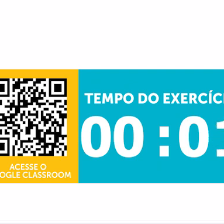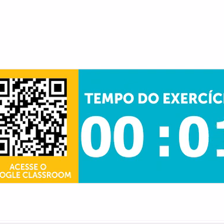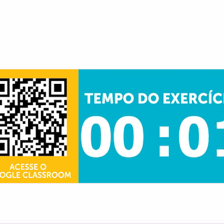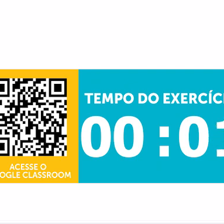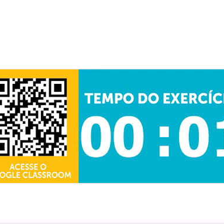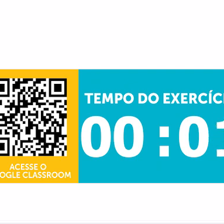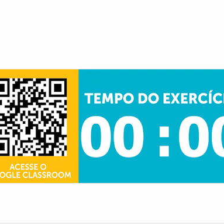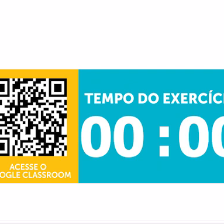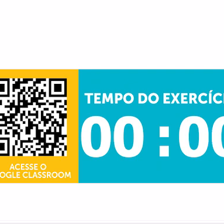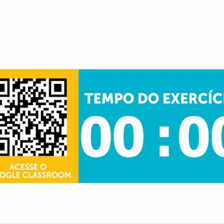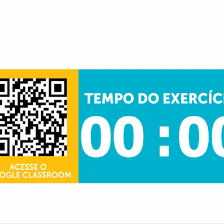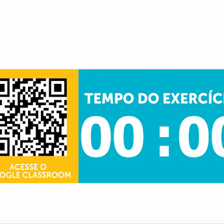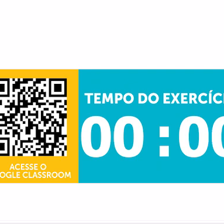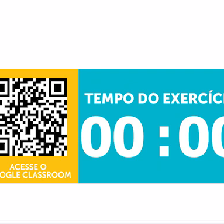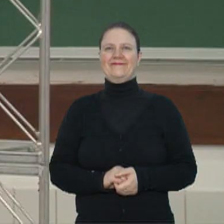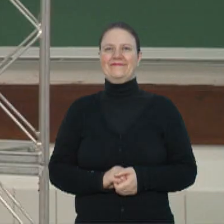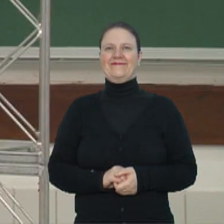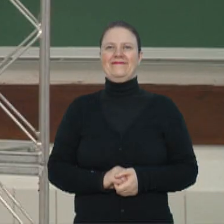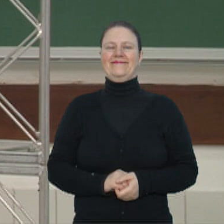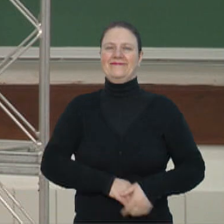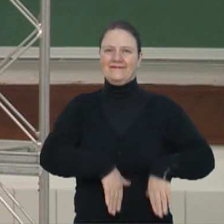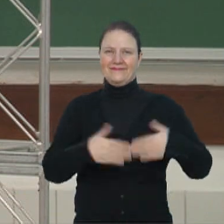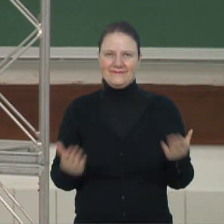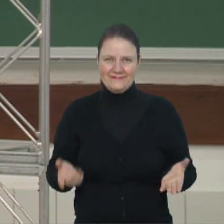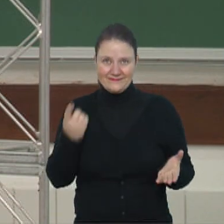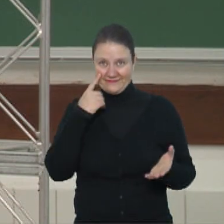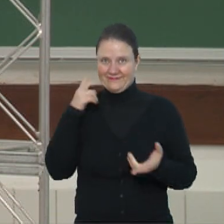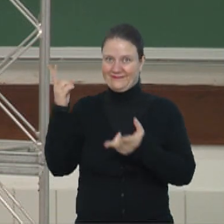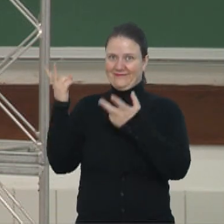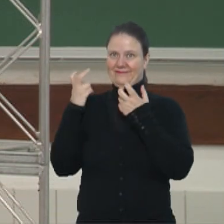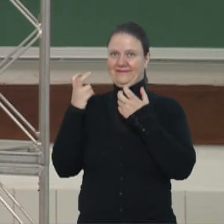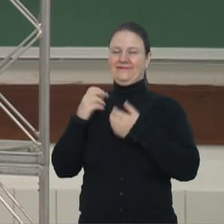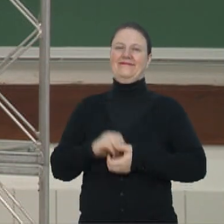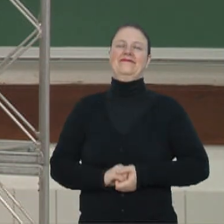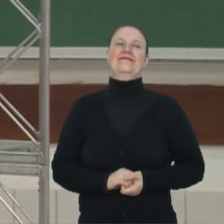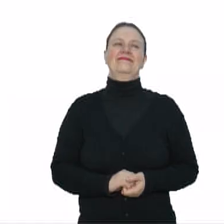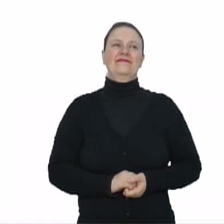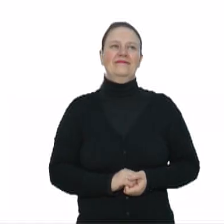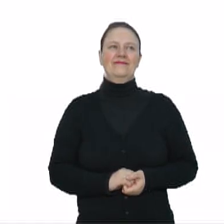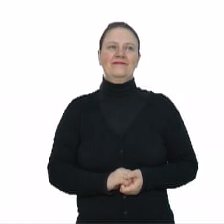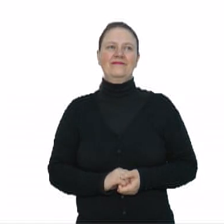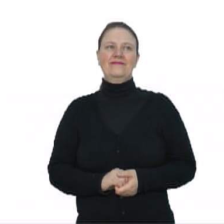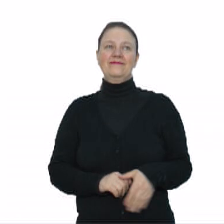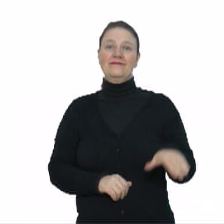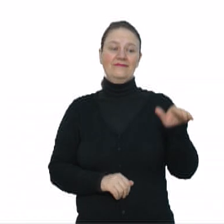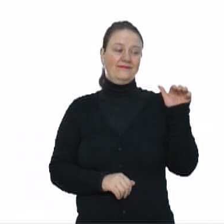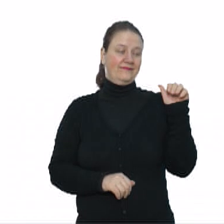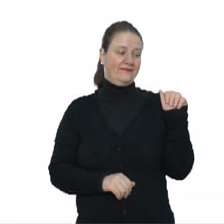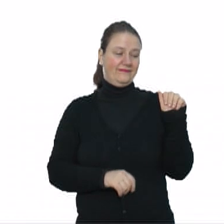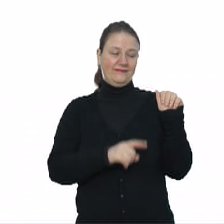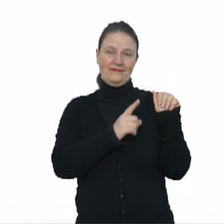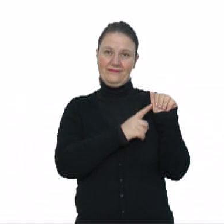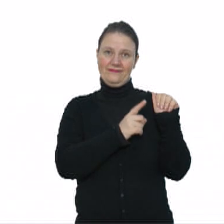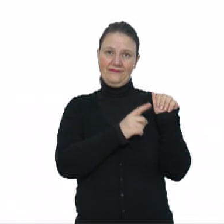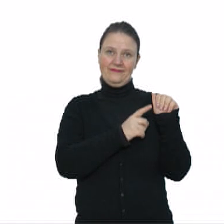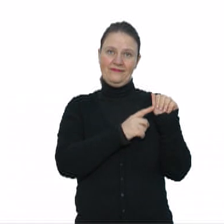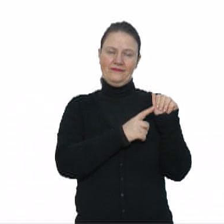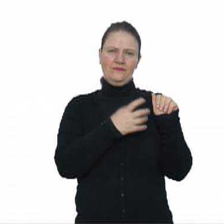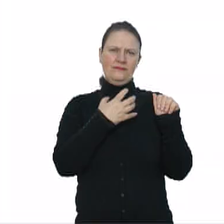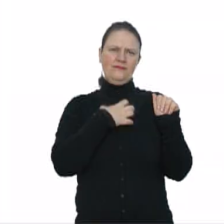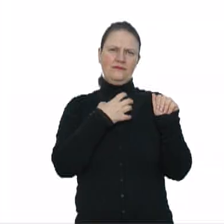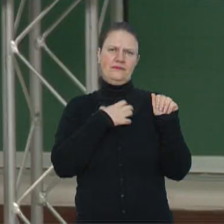Let's check. So, tem aqui o sentido